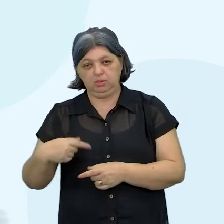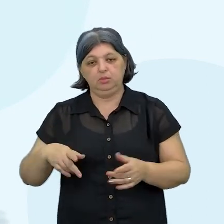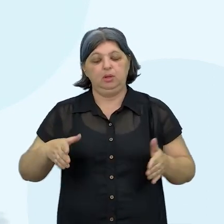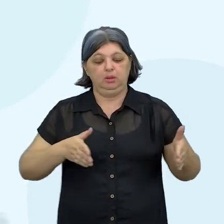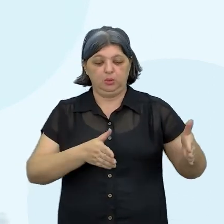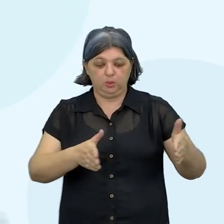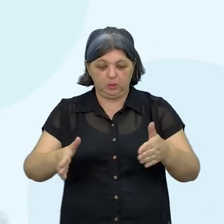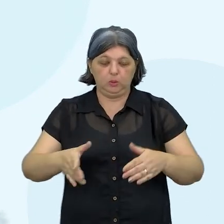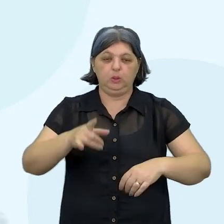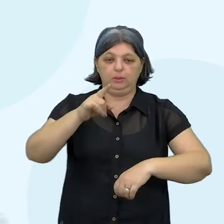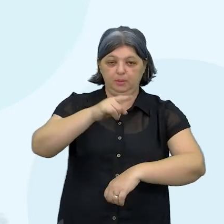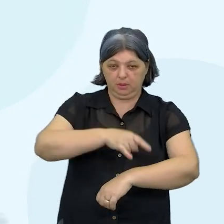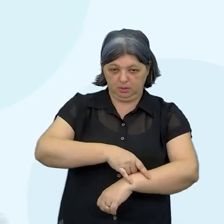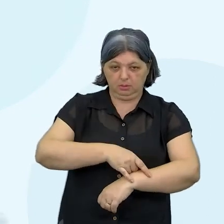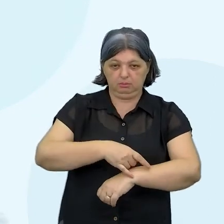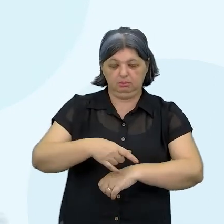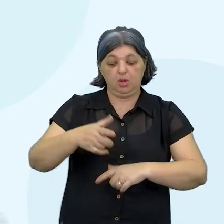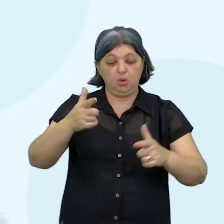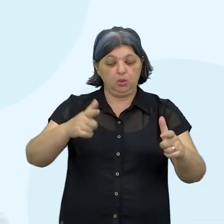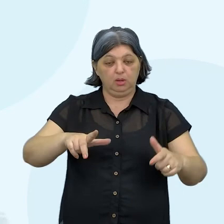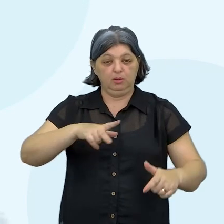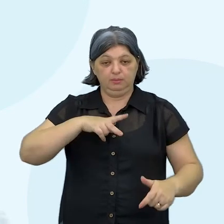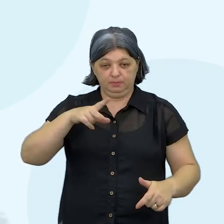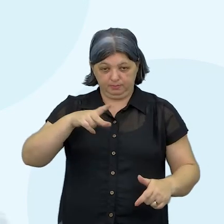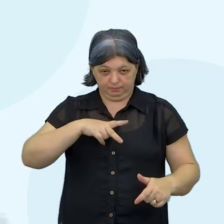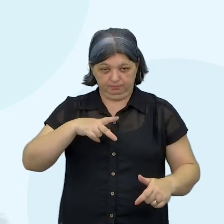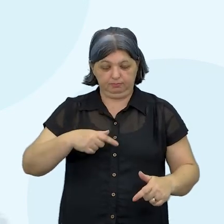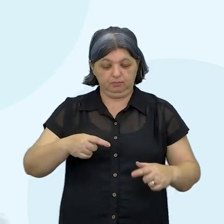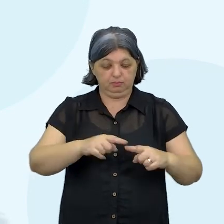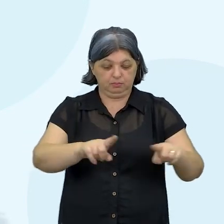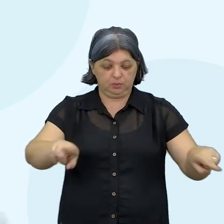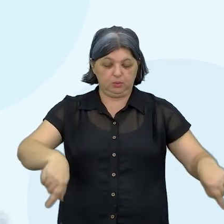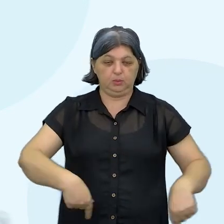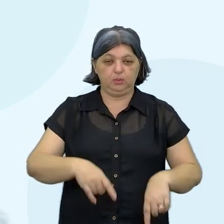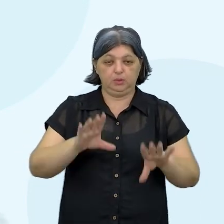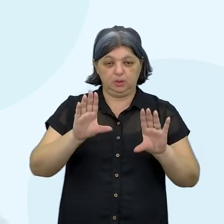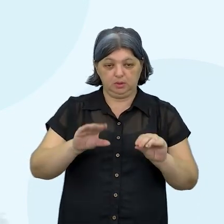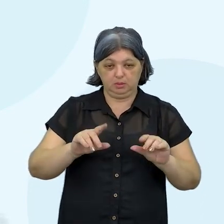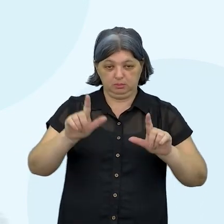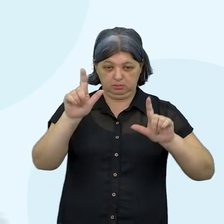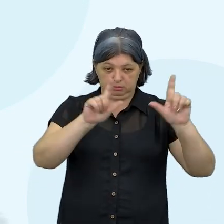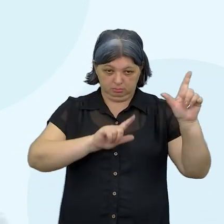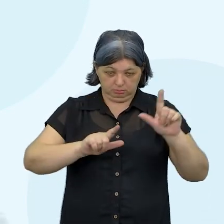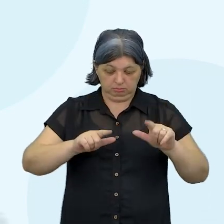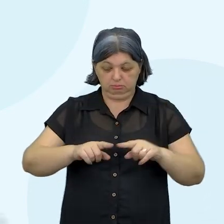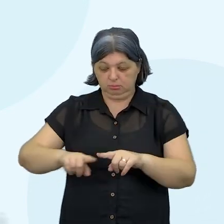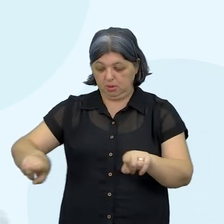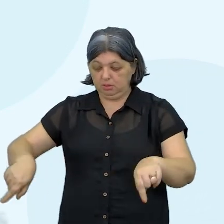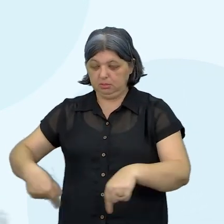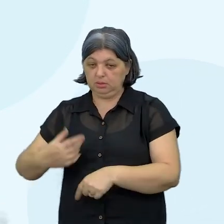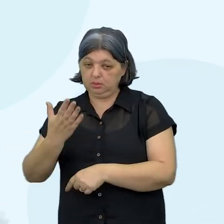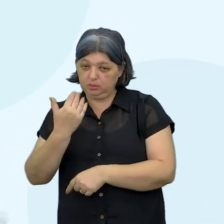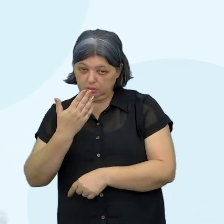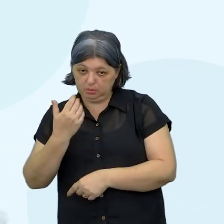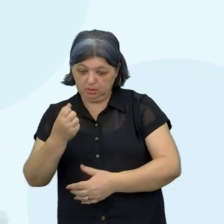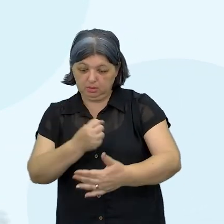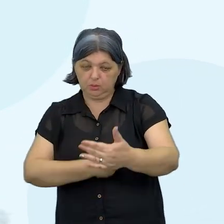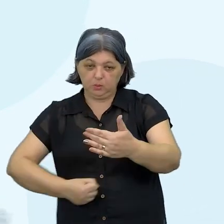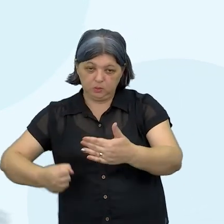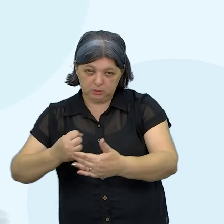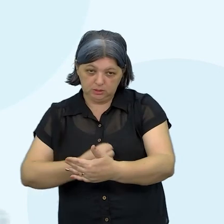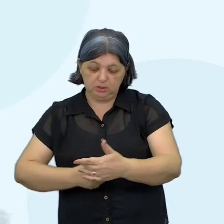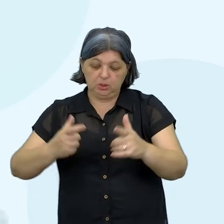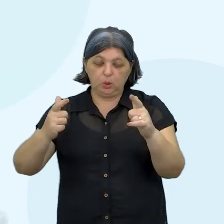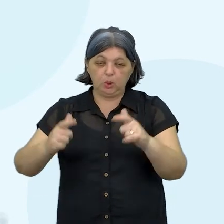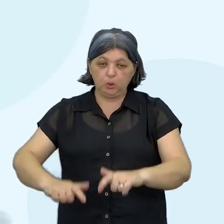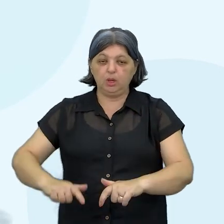a área privativa, né? Aqui a sala de estar, a sala de jantar, a cozinha, a lavanderia,